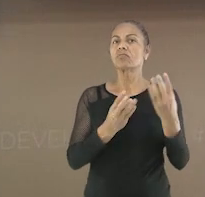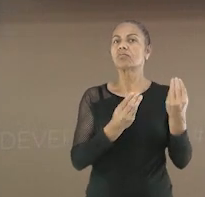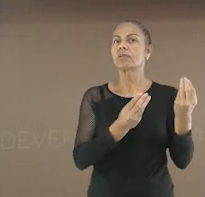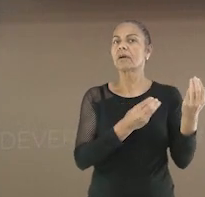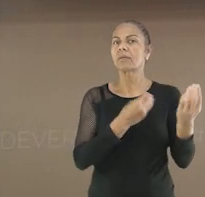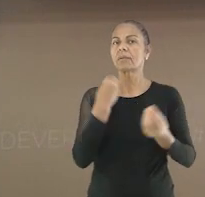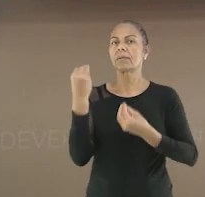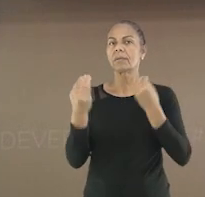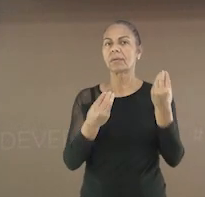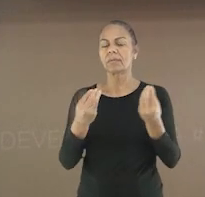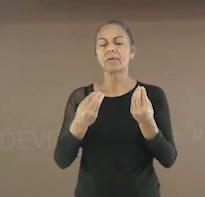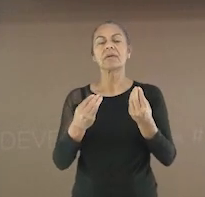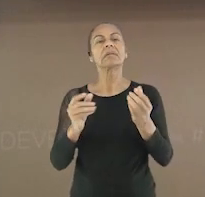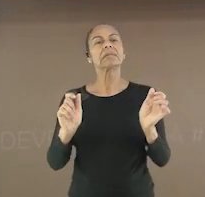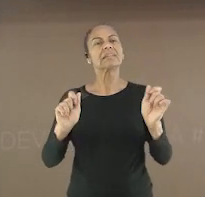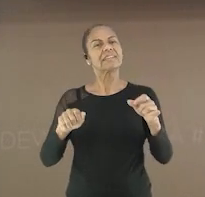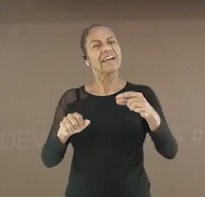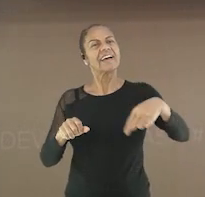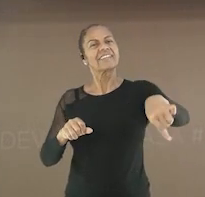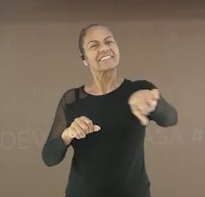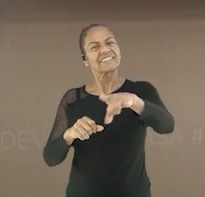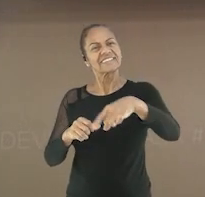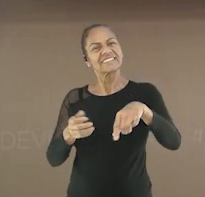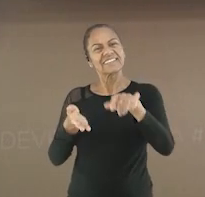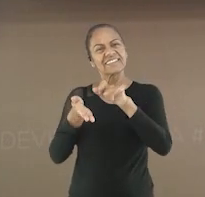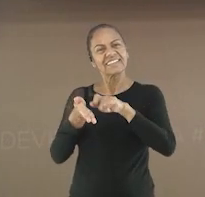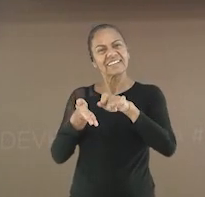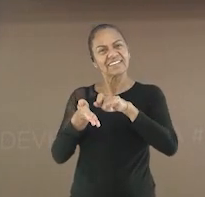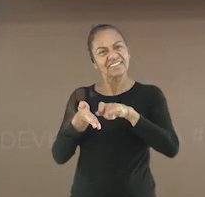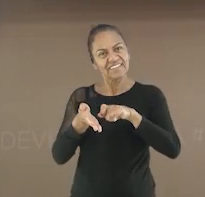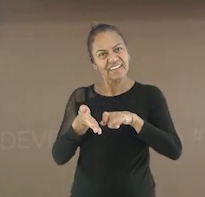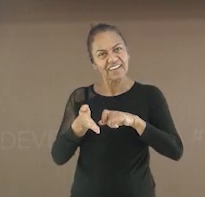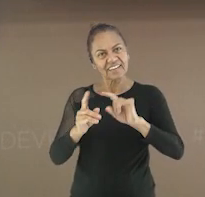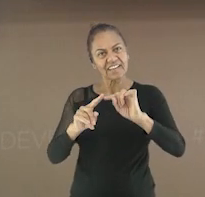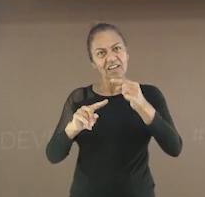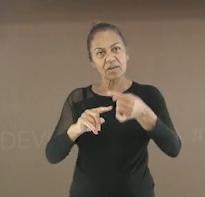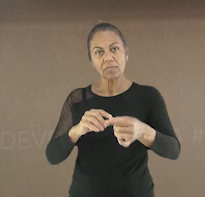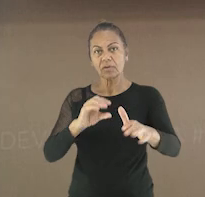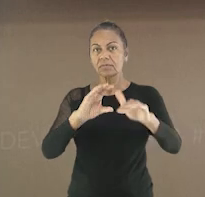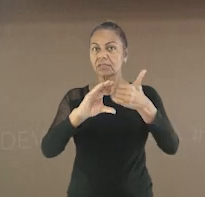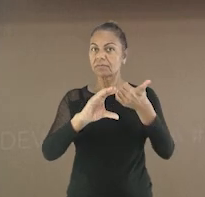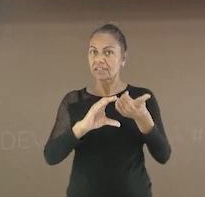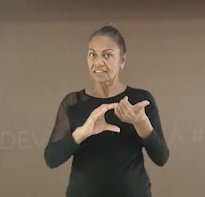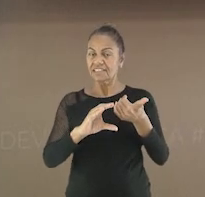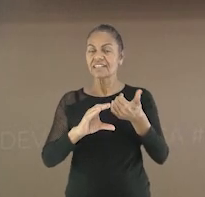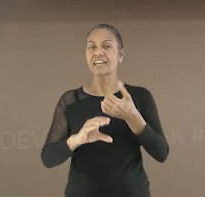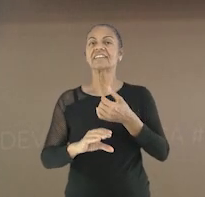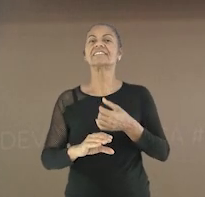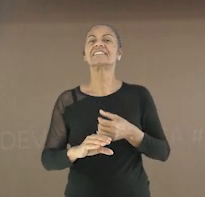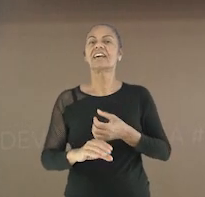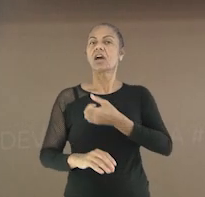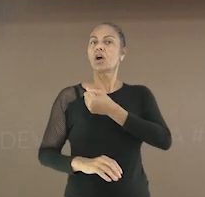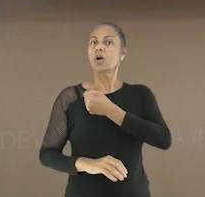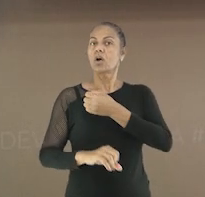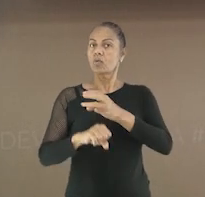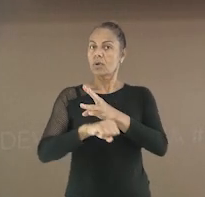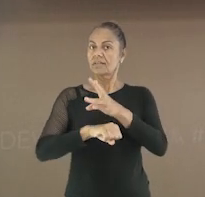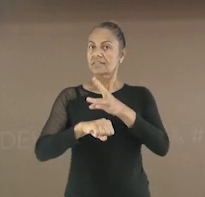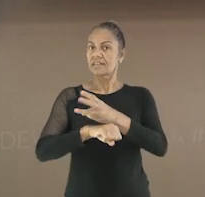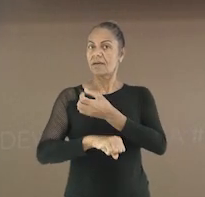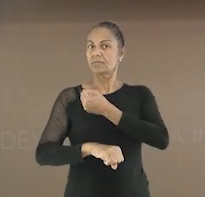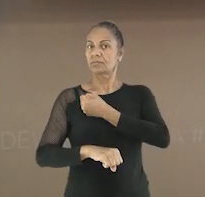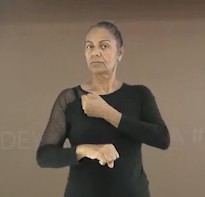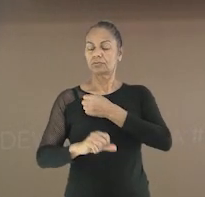vídeo e enviar para a gente aqui pelo QR Code ou então pelo telefone 27 99